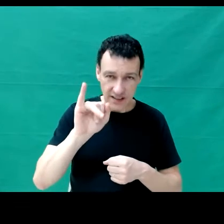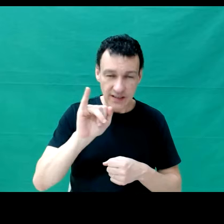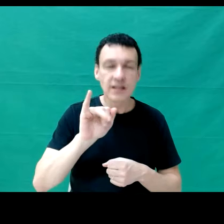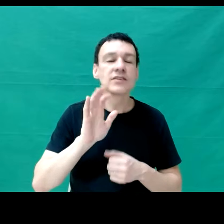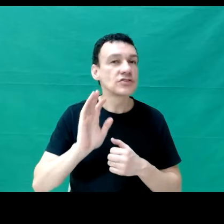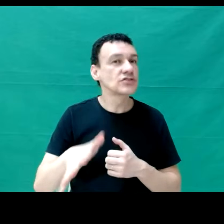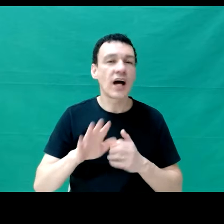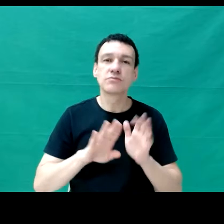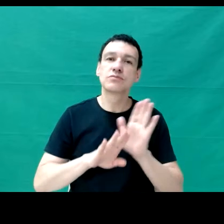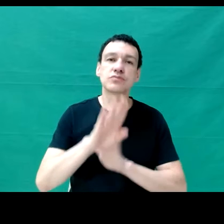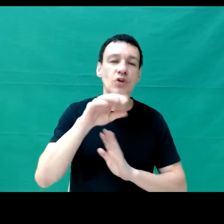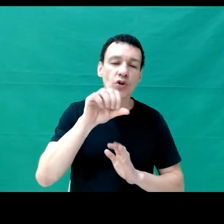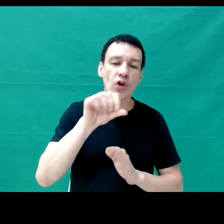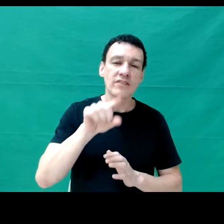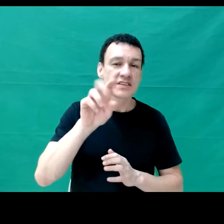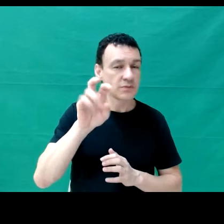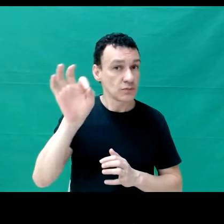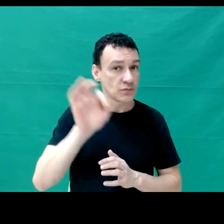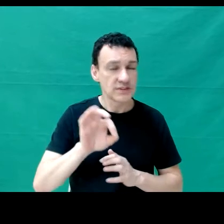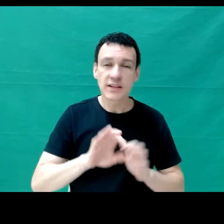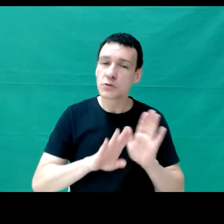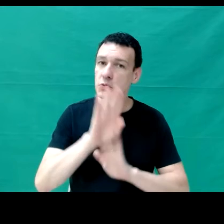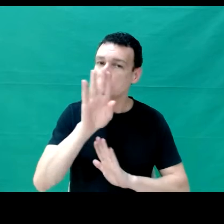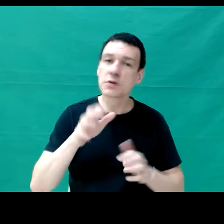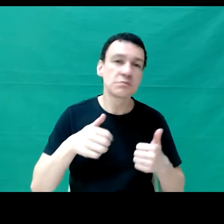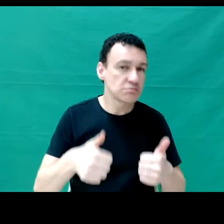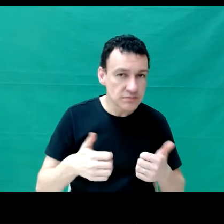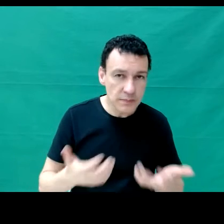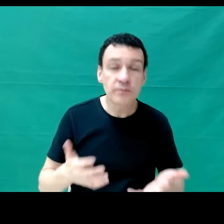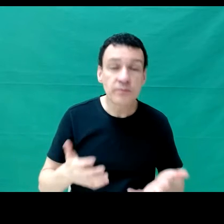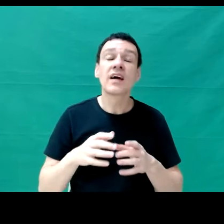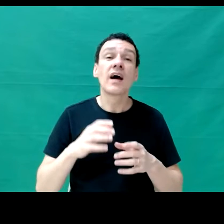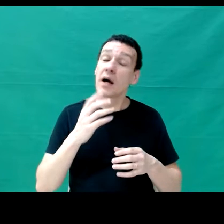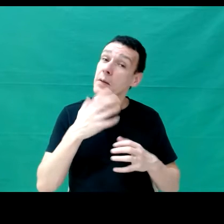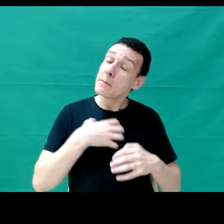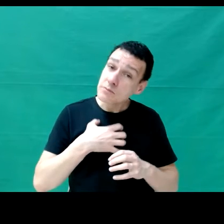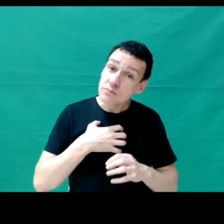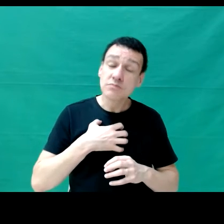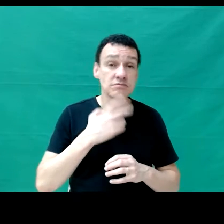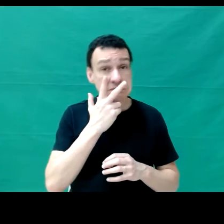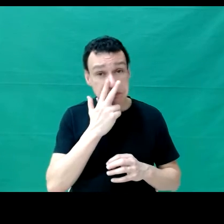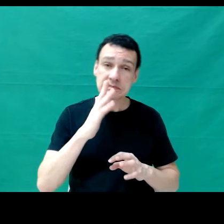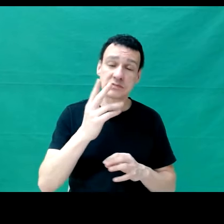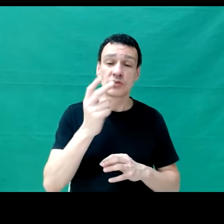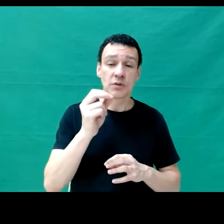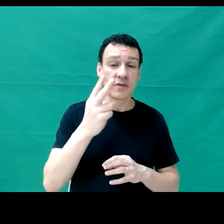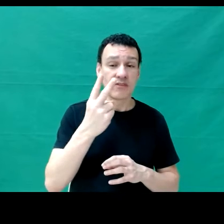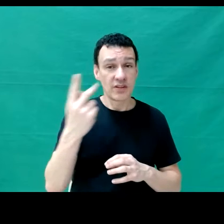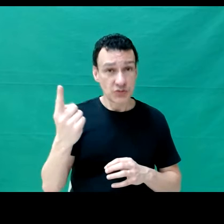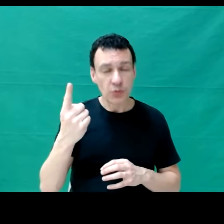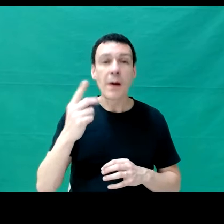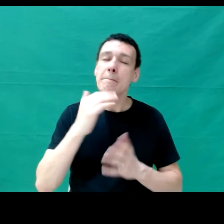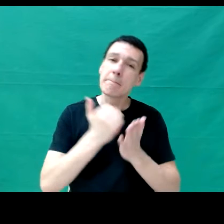de 9,5%, né, e com uma margem para 2021 de até 10% de crescimento,